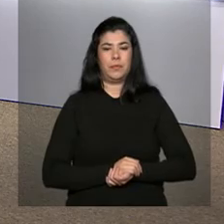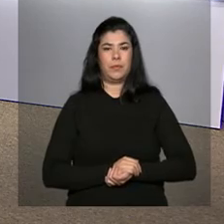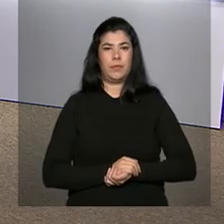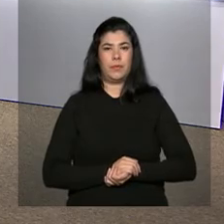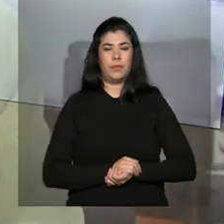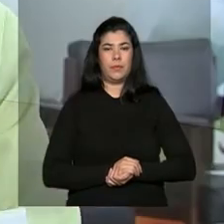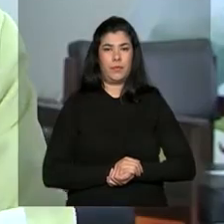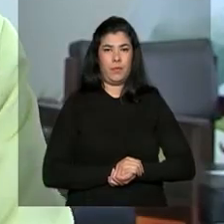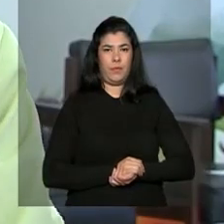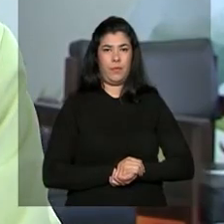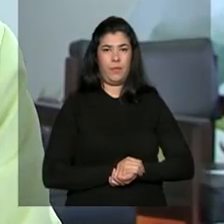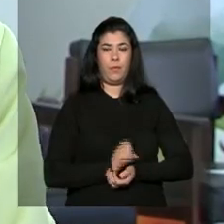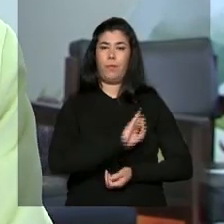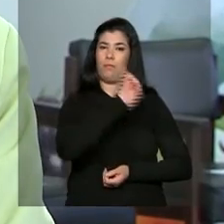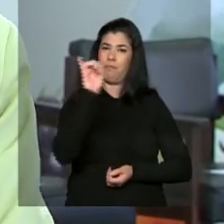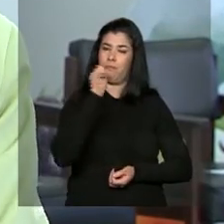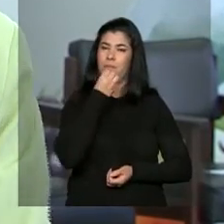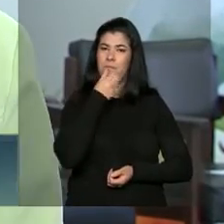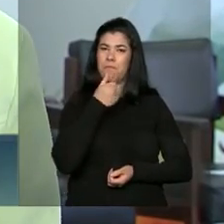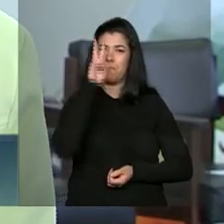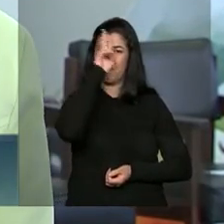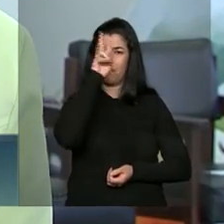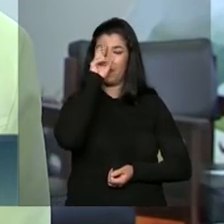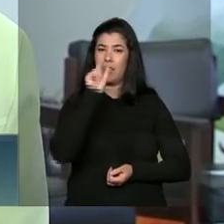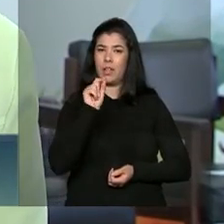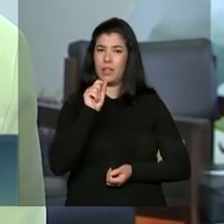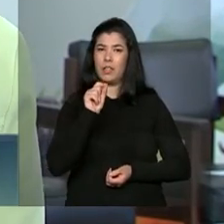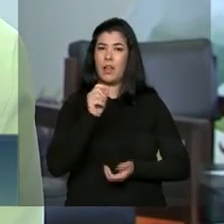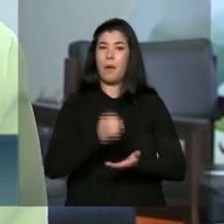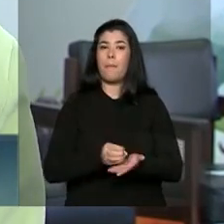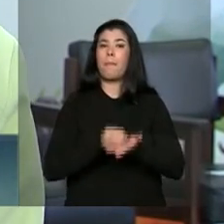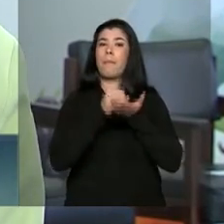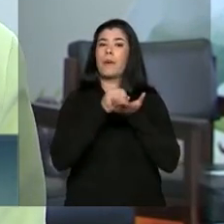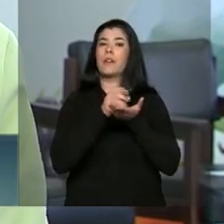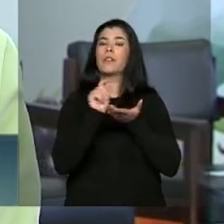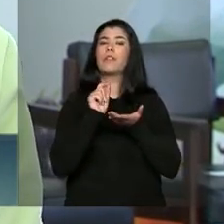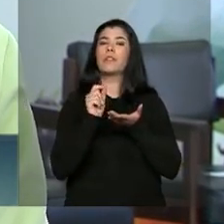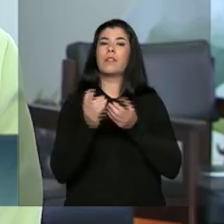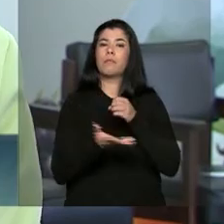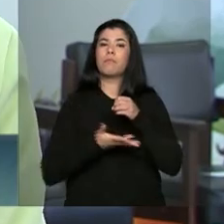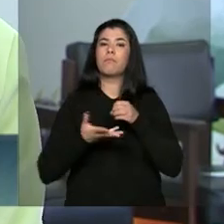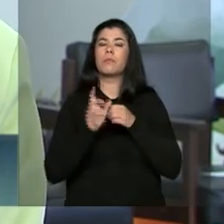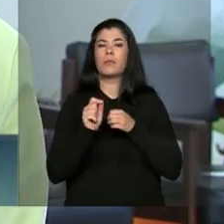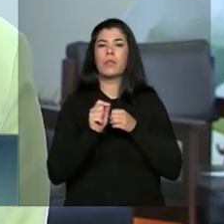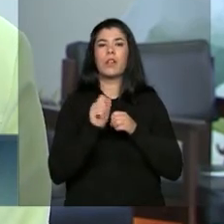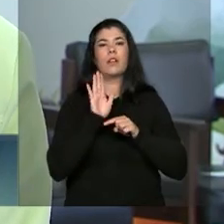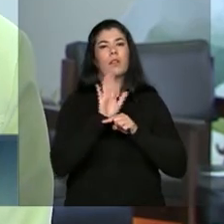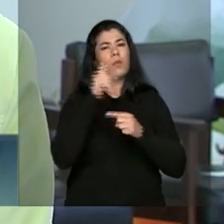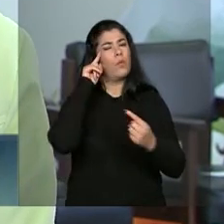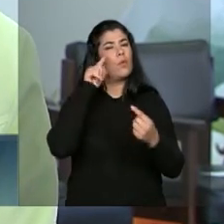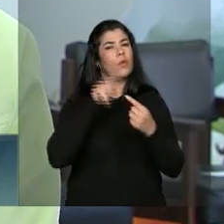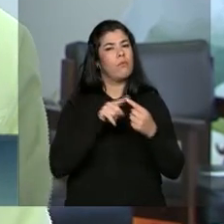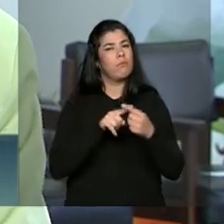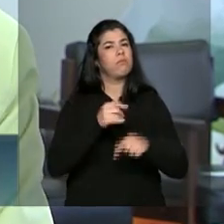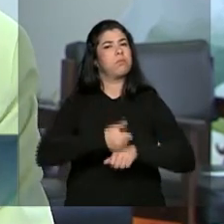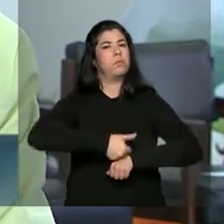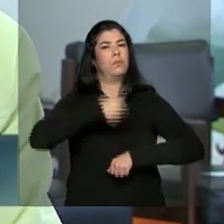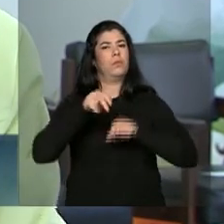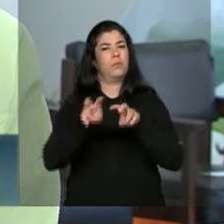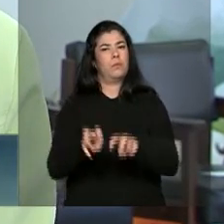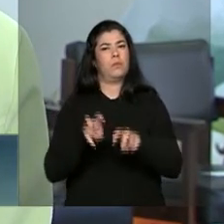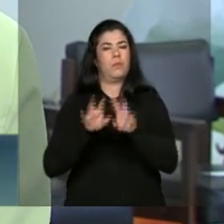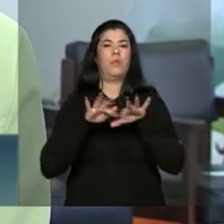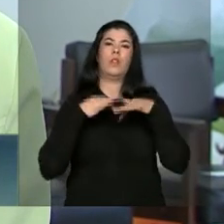Daniele. Bom, vale lembrar que um dos pilares do Plano Safra é justamente fortalecer a agricultura familiar. E mais